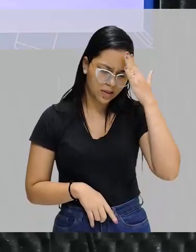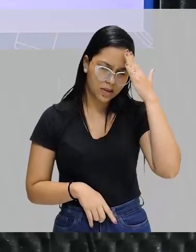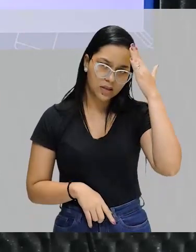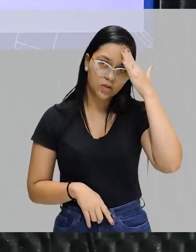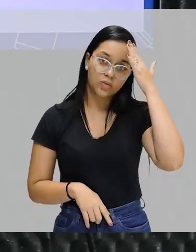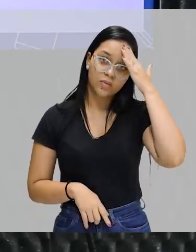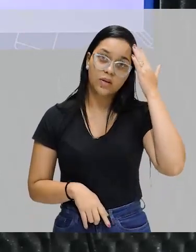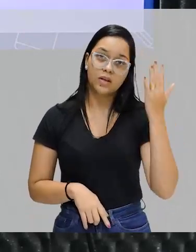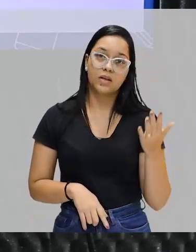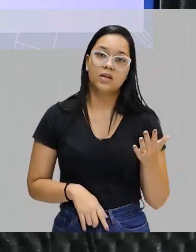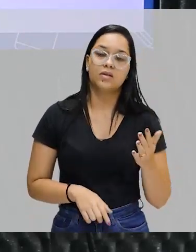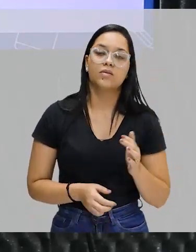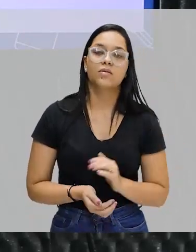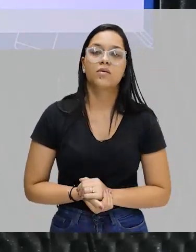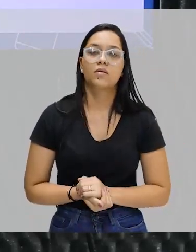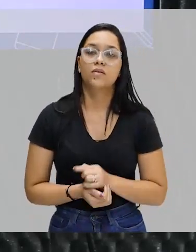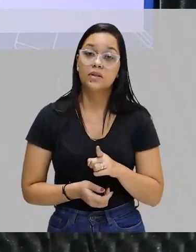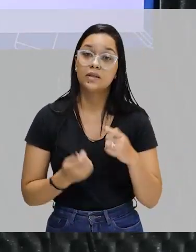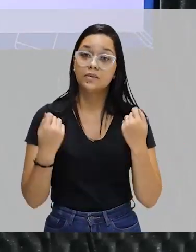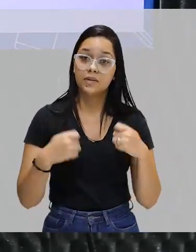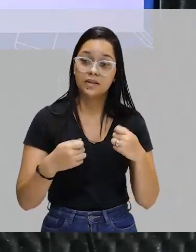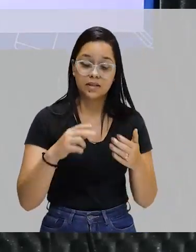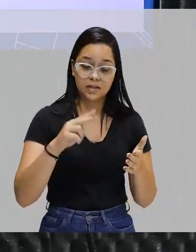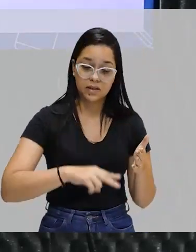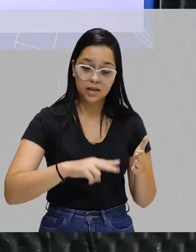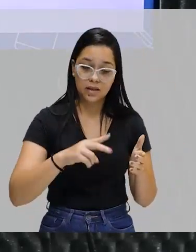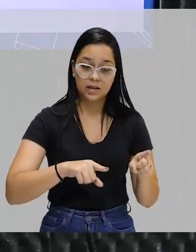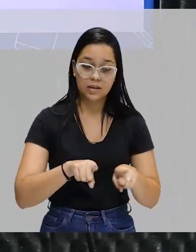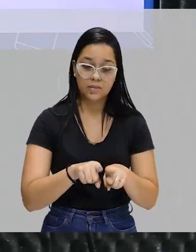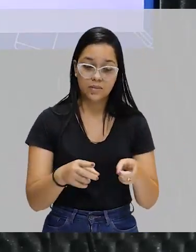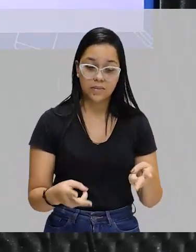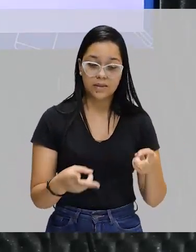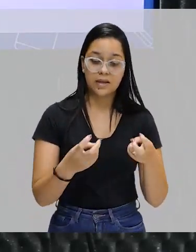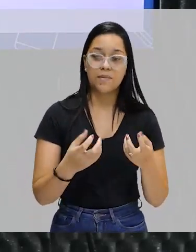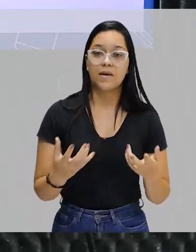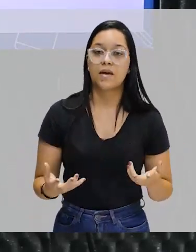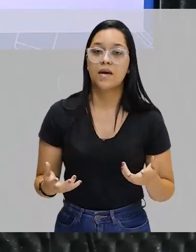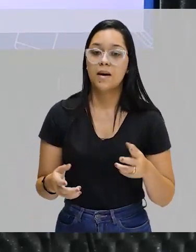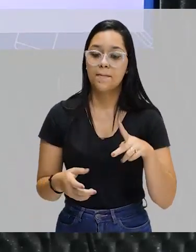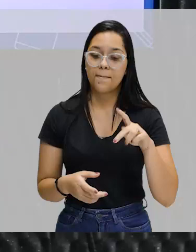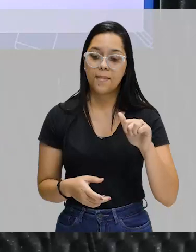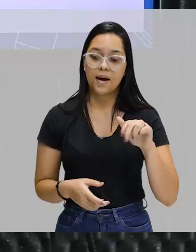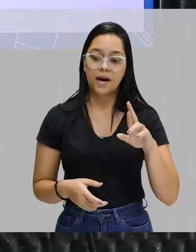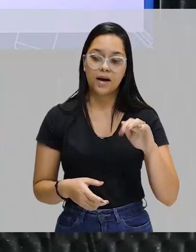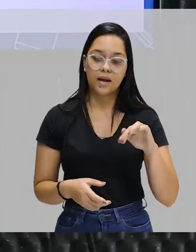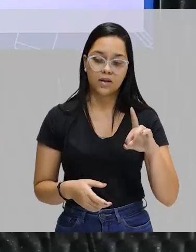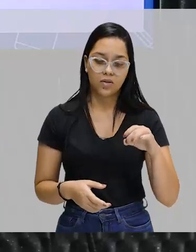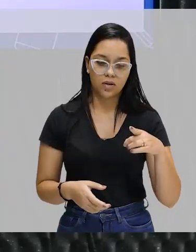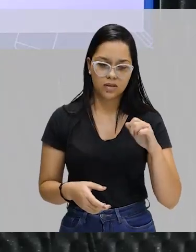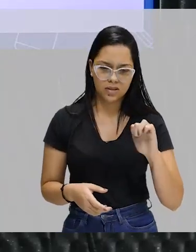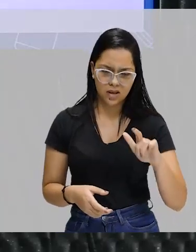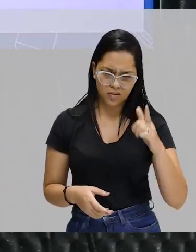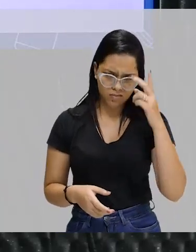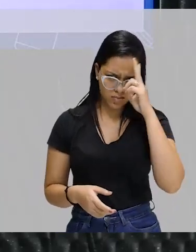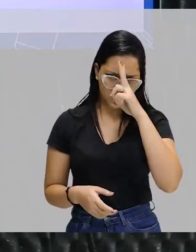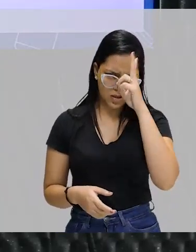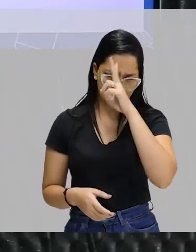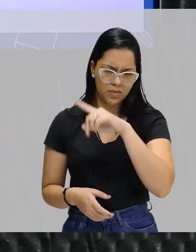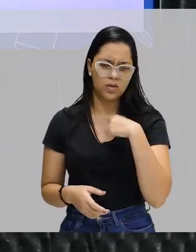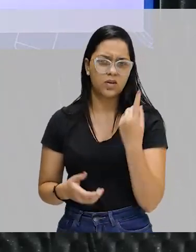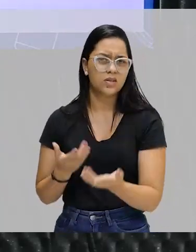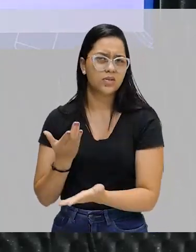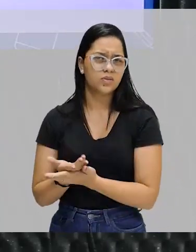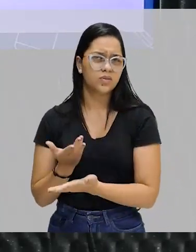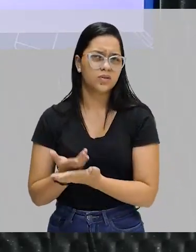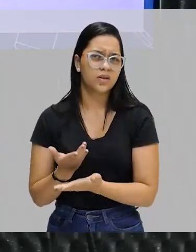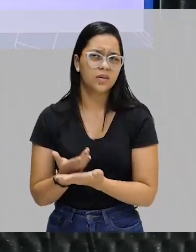interpretação logo de cara, né? Você precisa ler e você percebe que é uma questão paradoxal. Lembra das figuras de linguagem que nós estudamos,